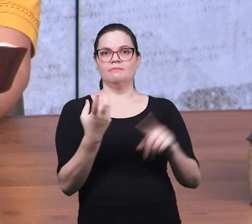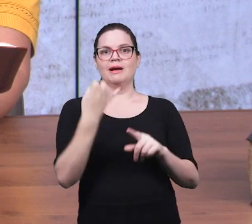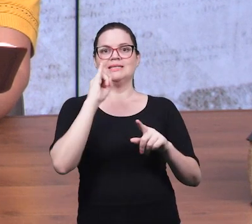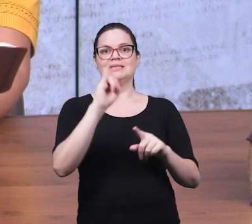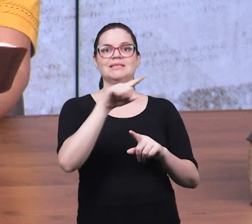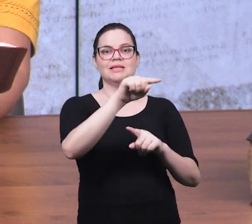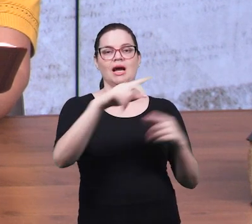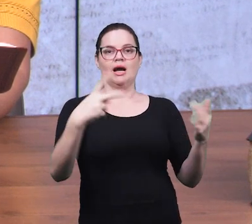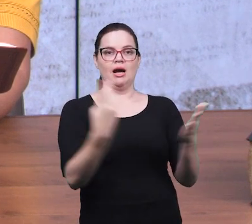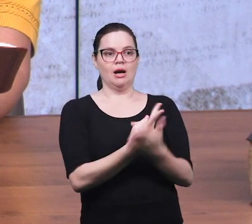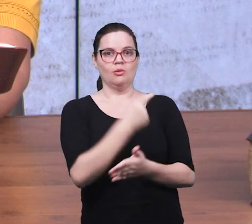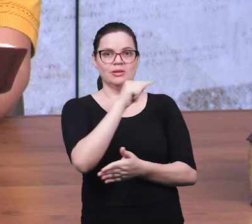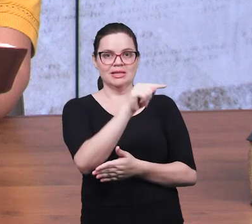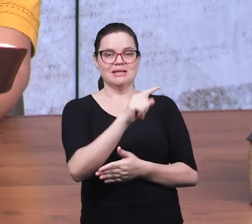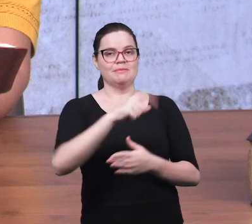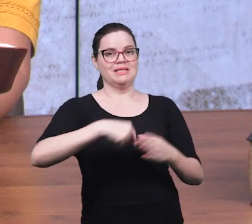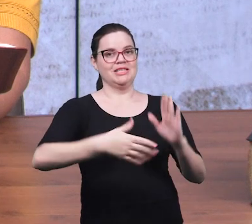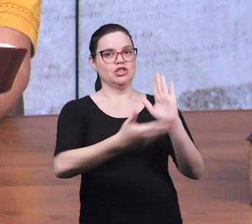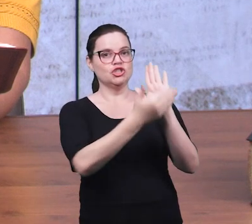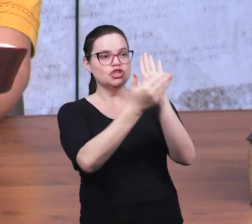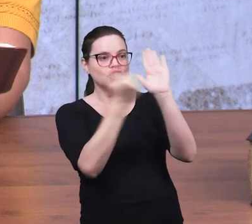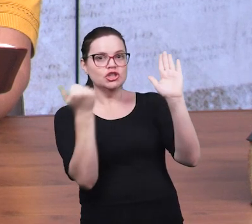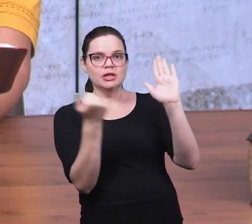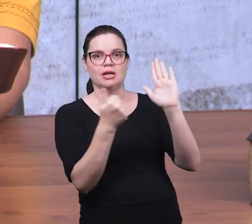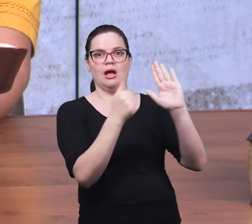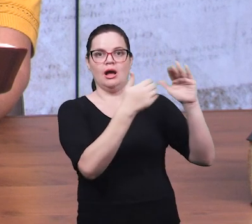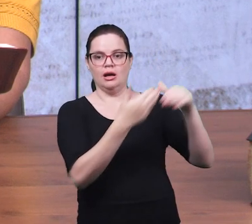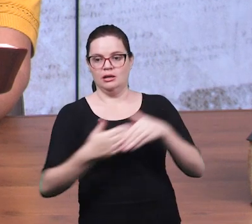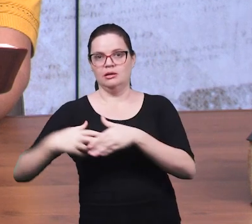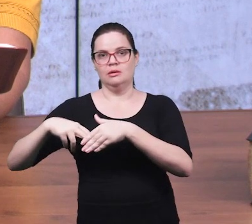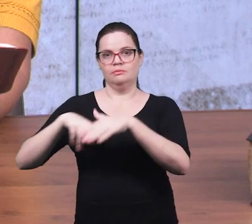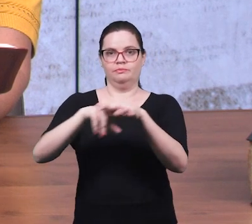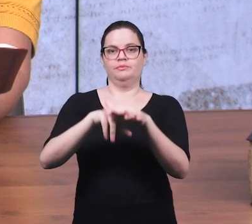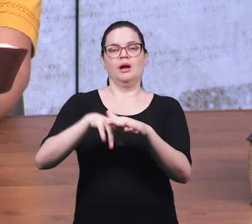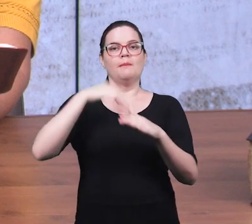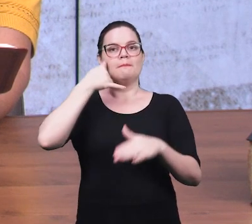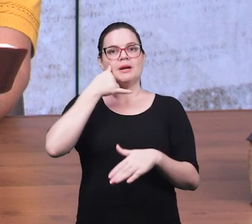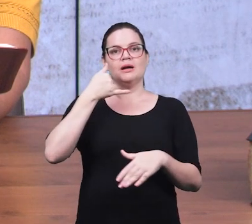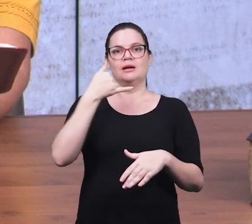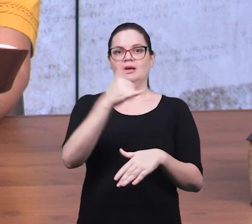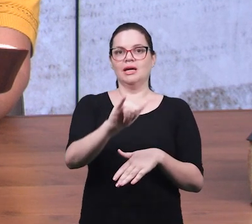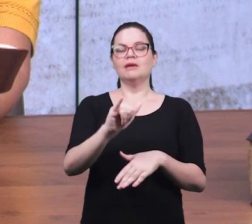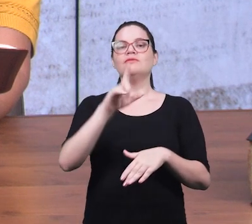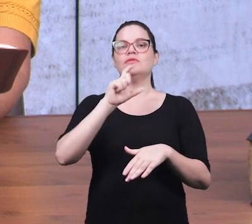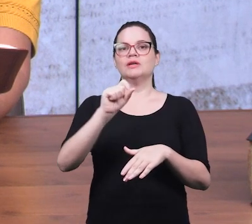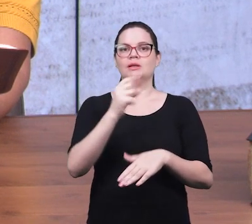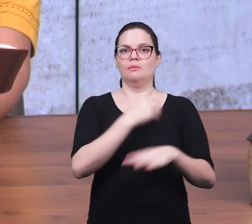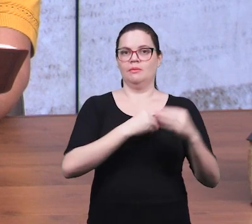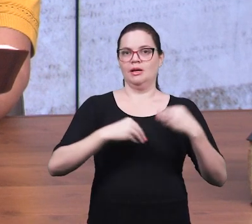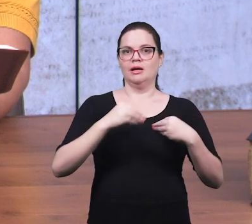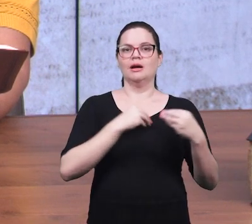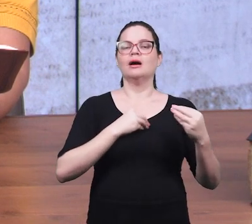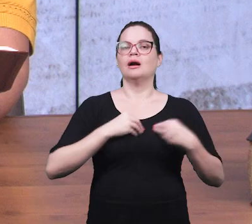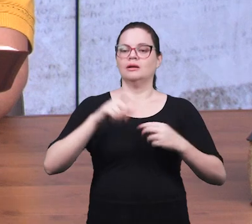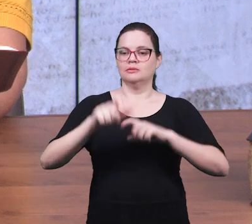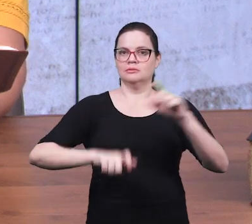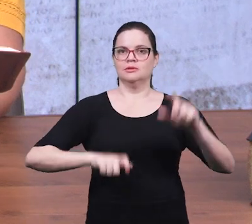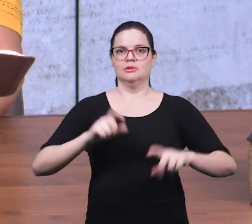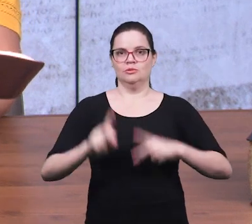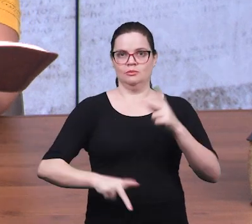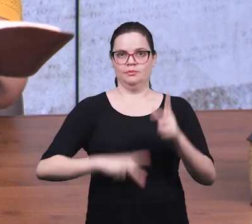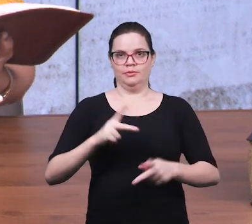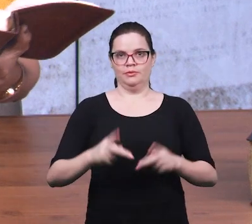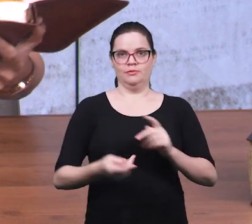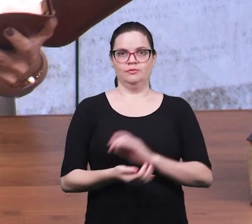maldito de Deus, assim não contaminarás a sua terra, que o Senhor teu Deus te dá em